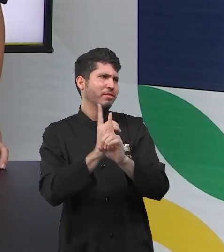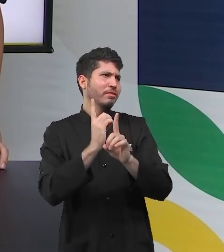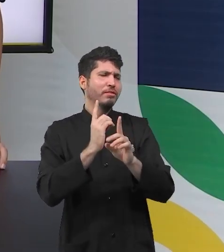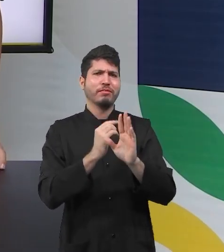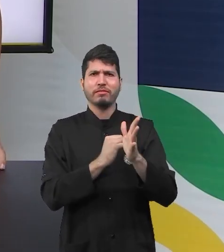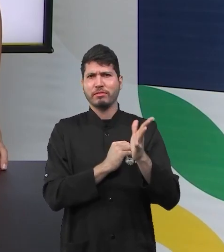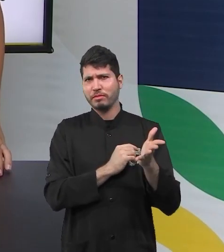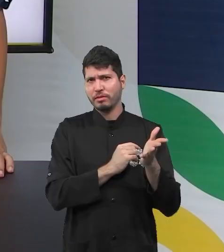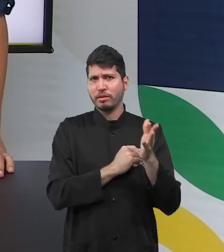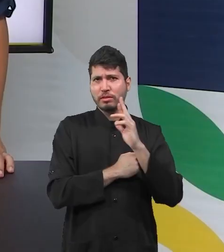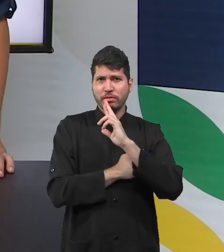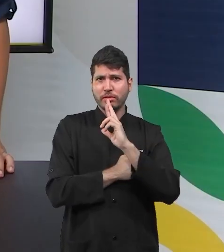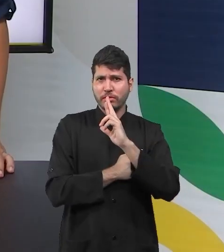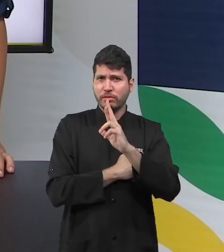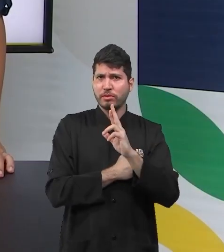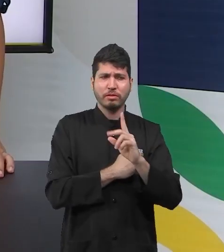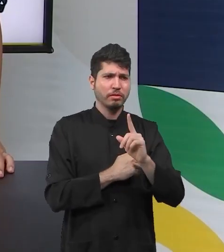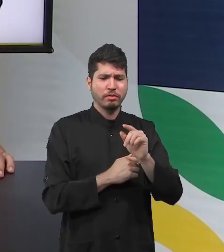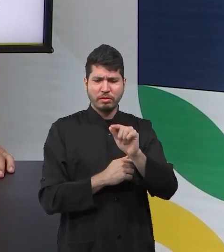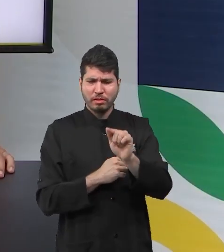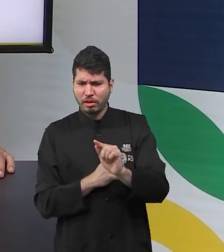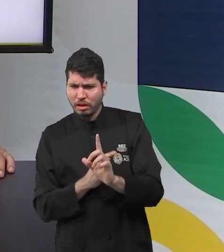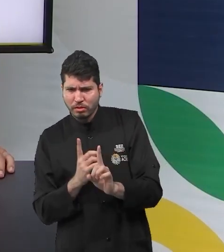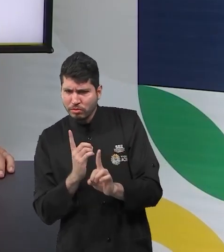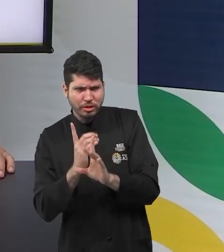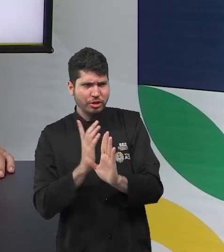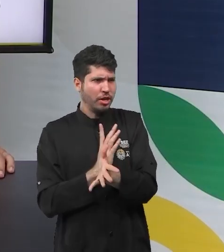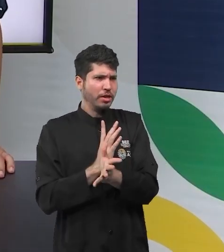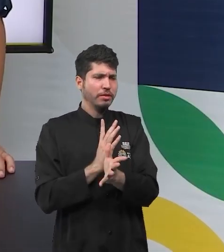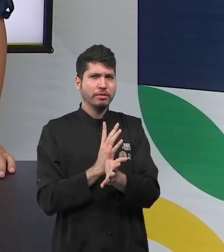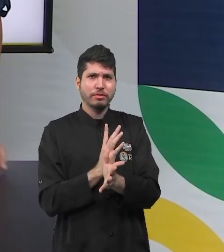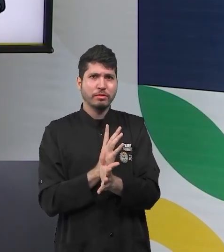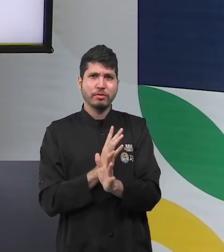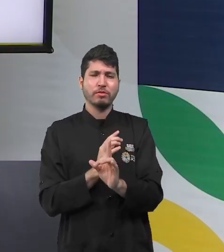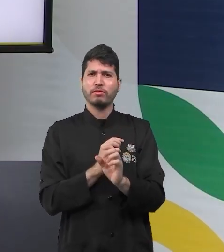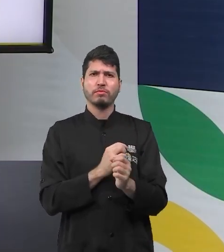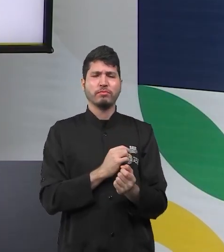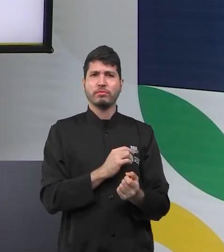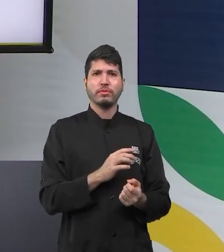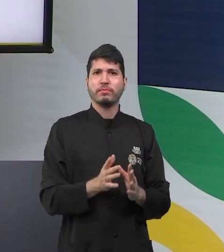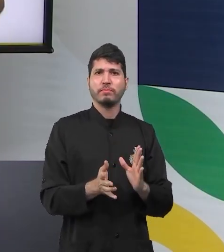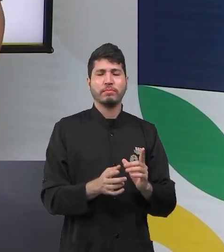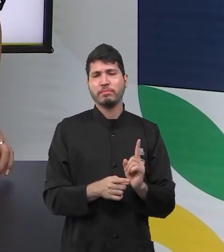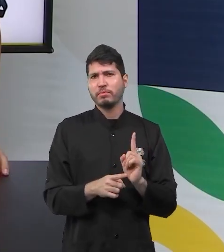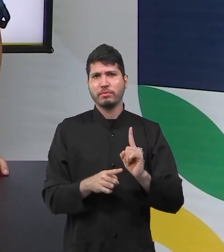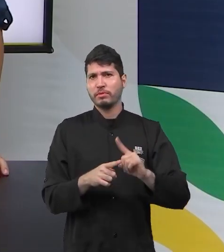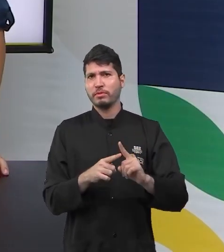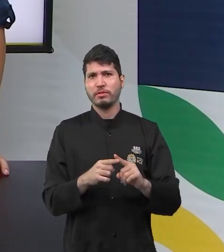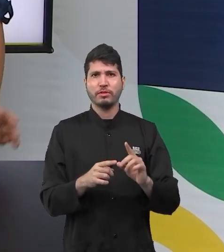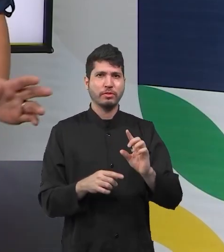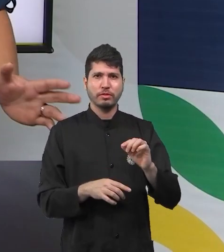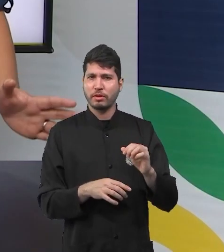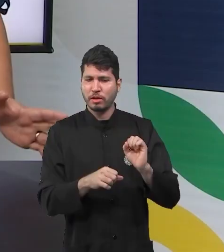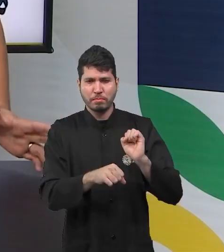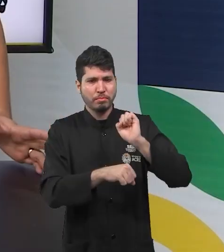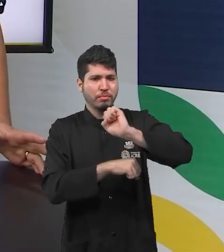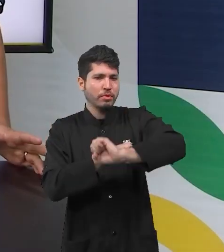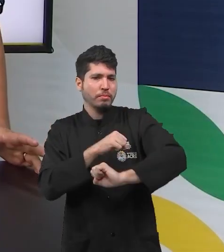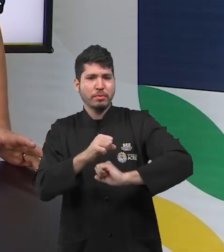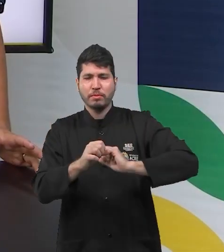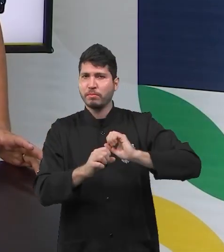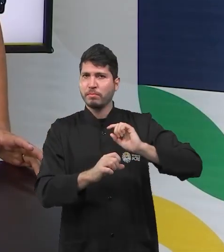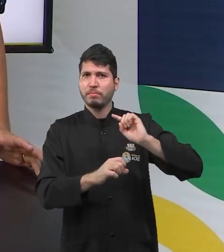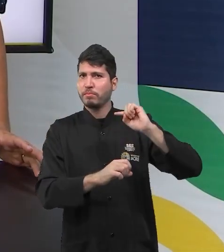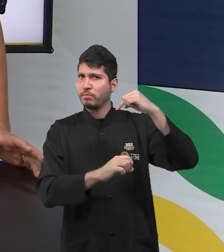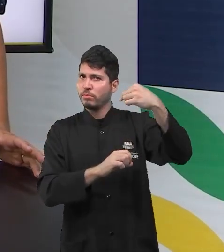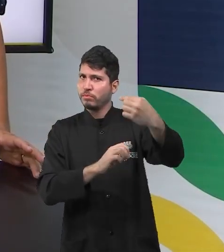você vai marcando de forma rápida a letra A, porque já quer passar para a próxima questão. Vamos